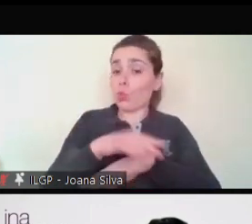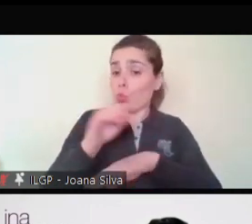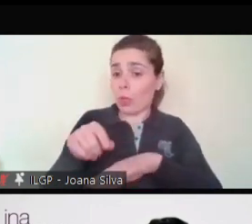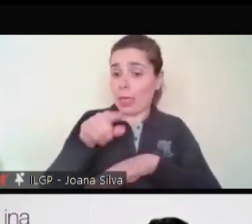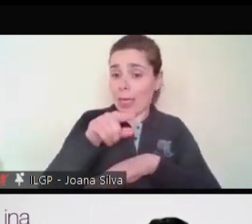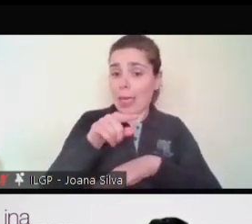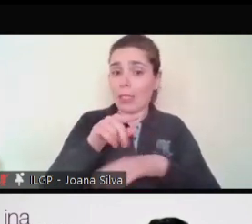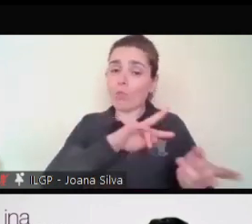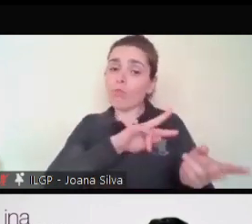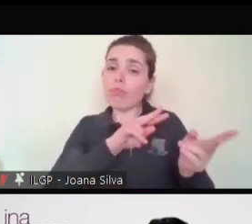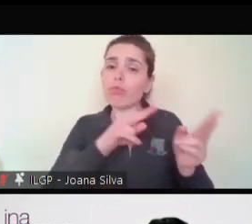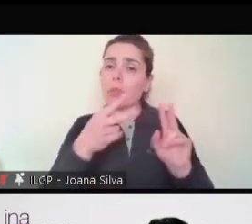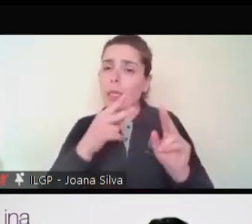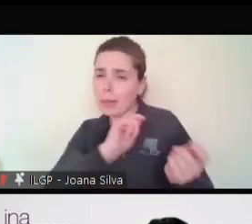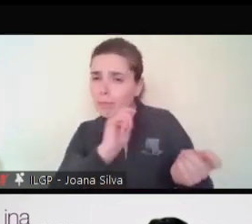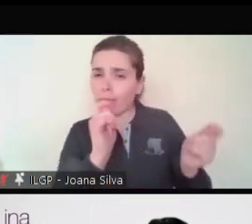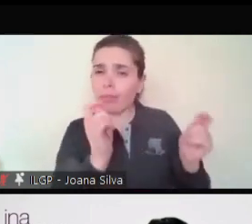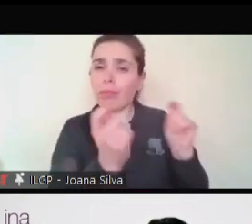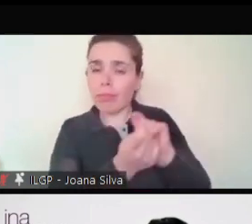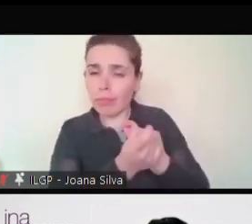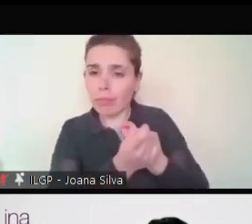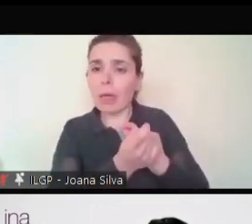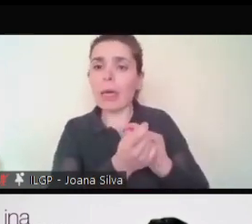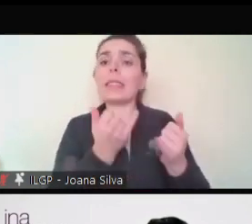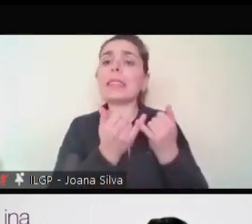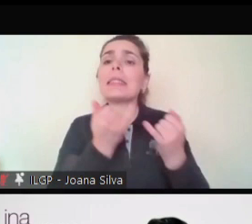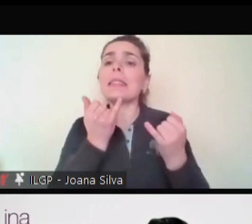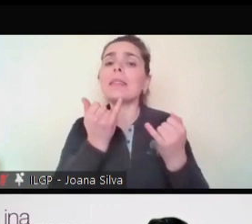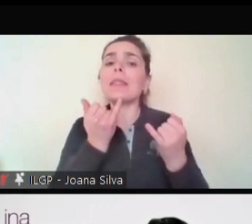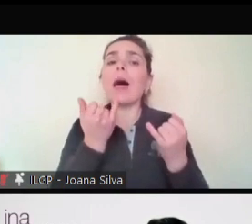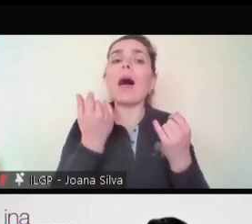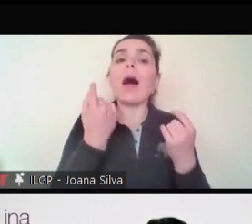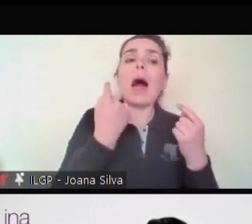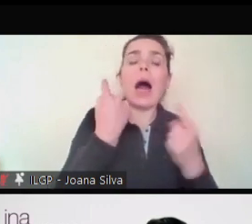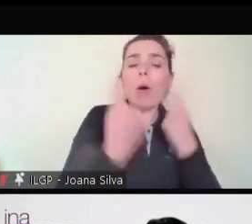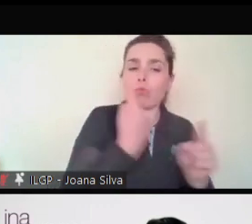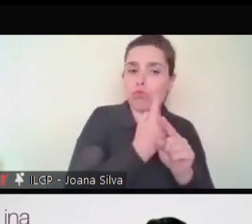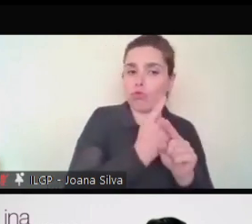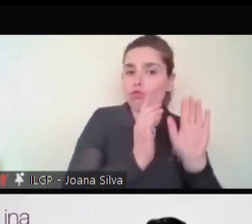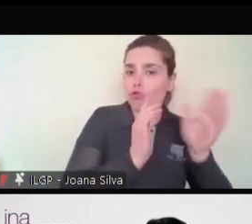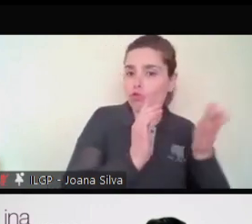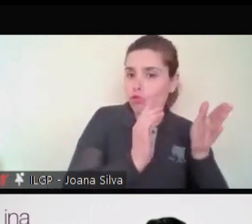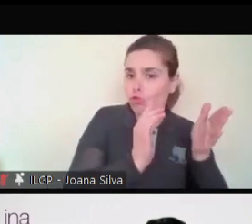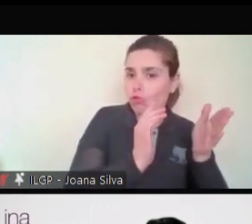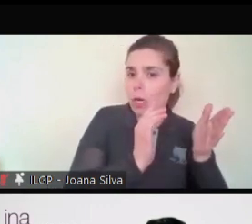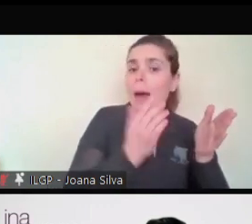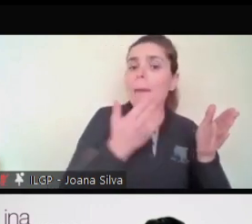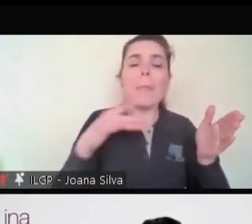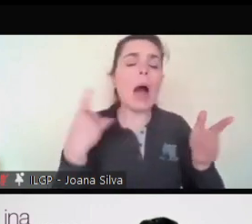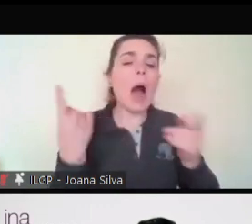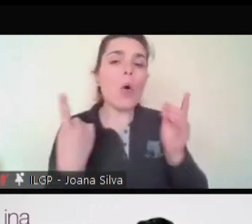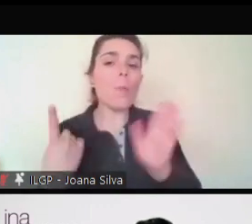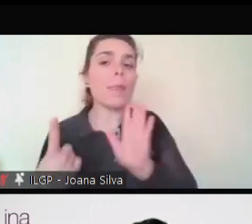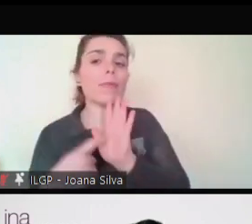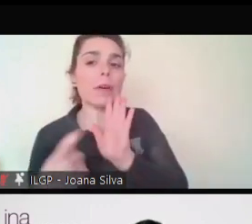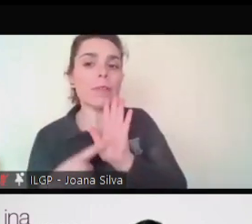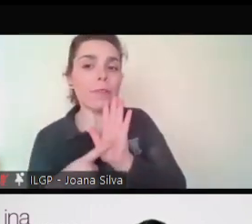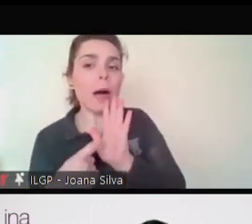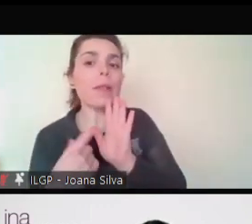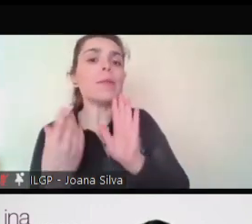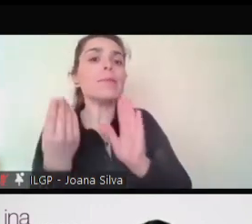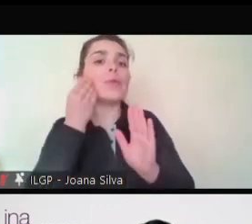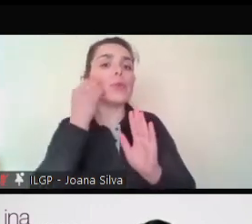transição digital? O que é que já sentimos que existe e o que é que sentimos que ainda não existe e como é que vamos identificar essas